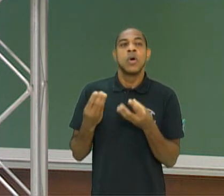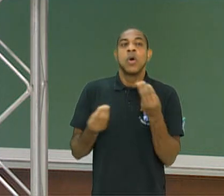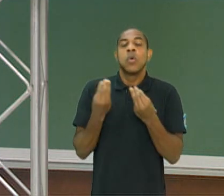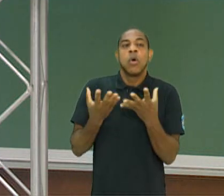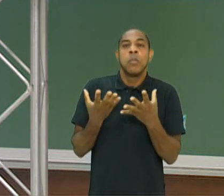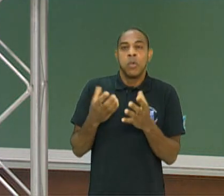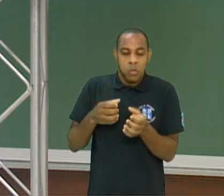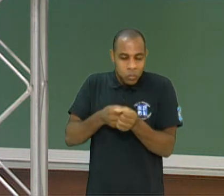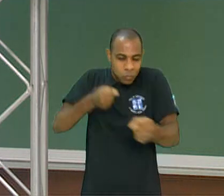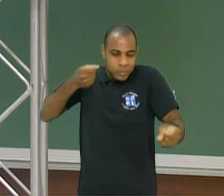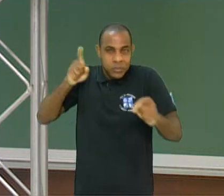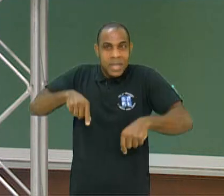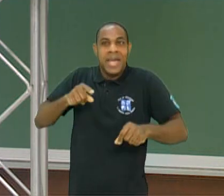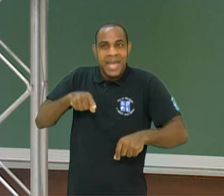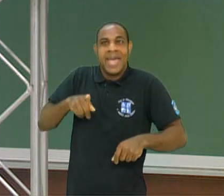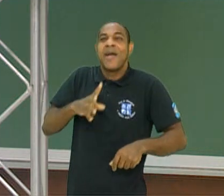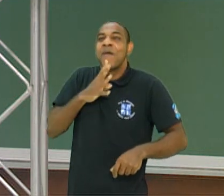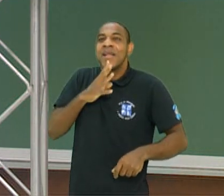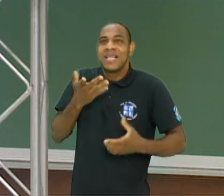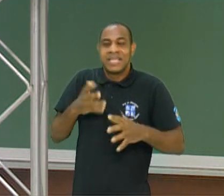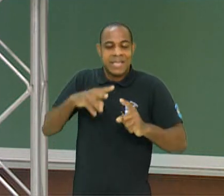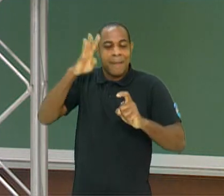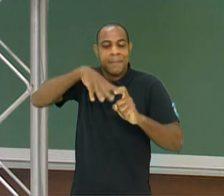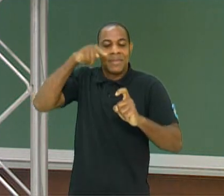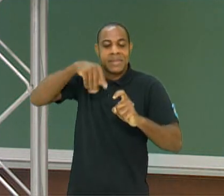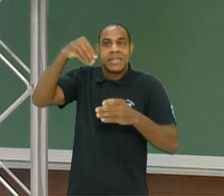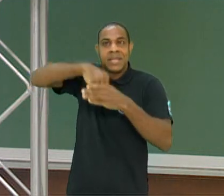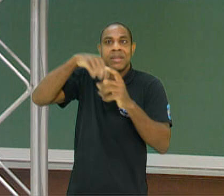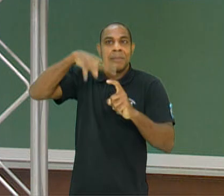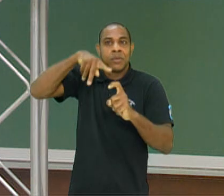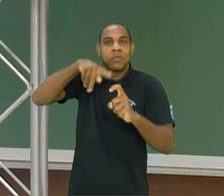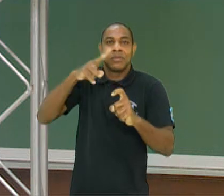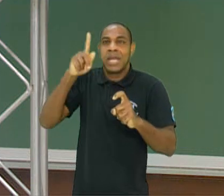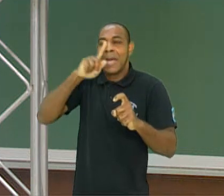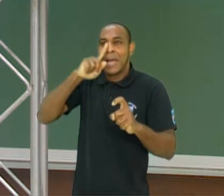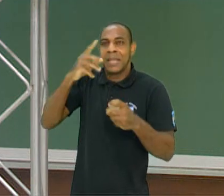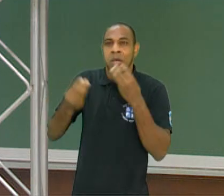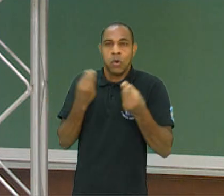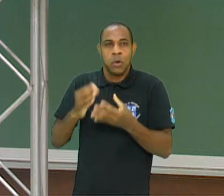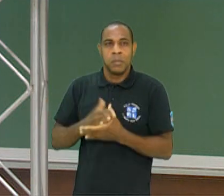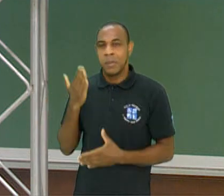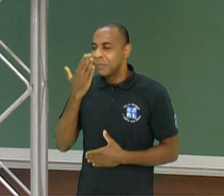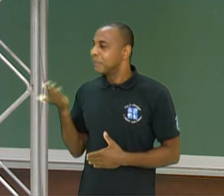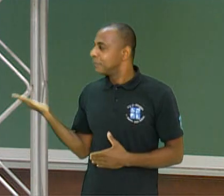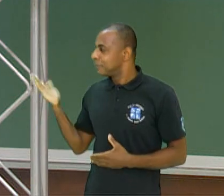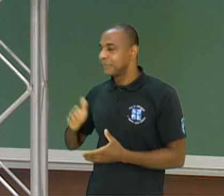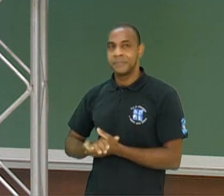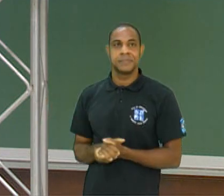mitologia grega, tá? Respostas em inglês. And what does